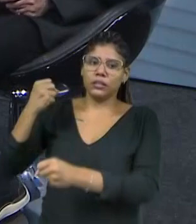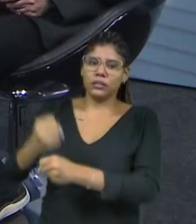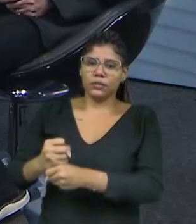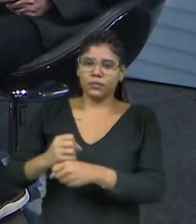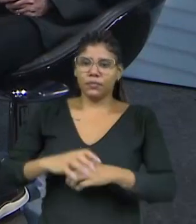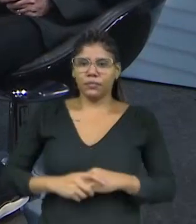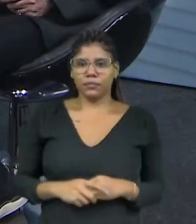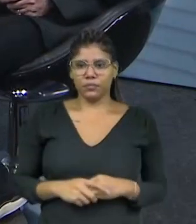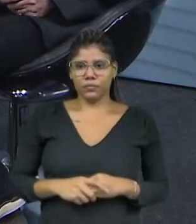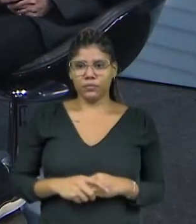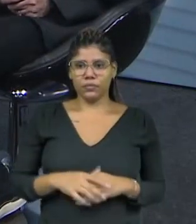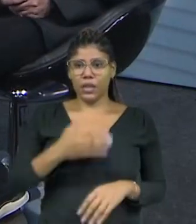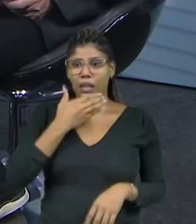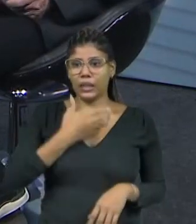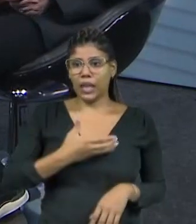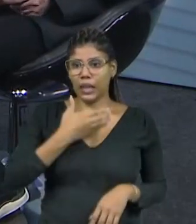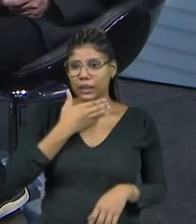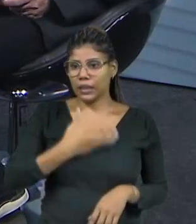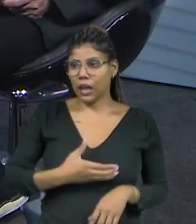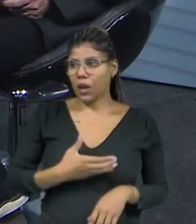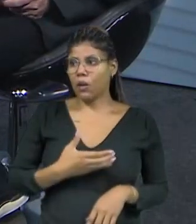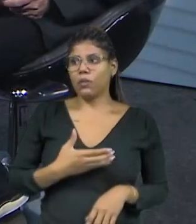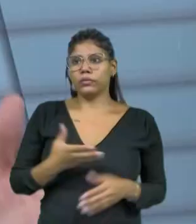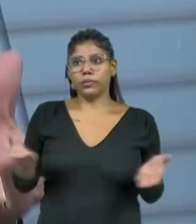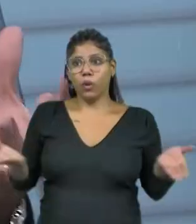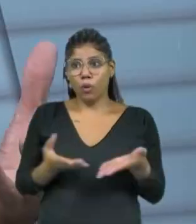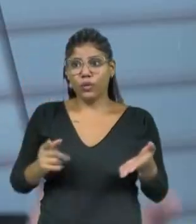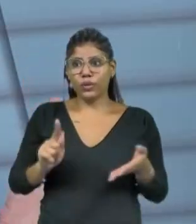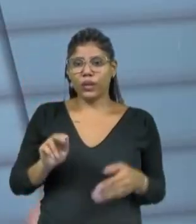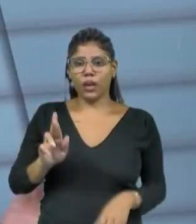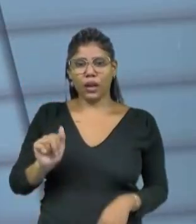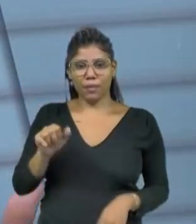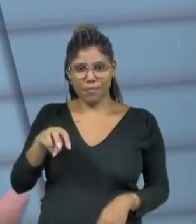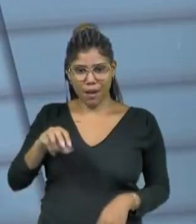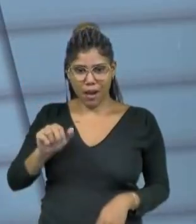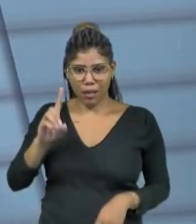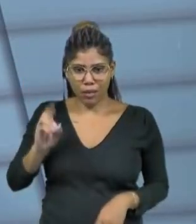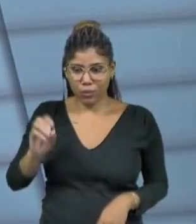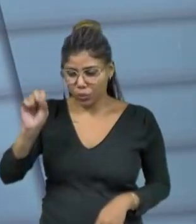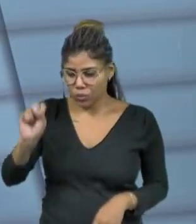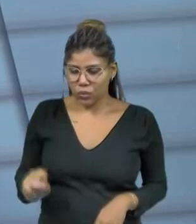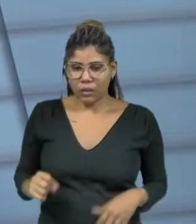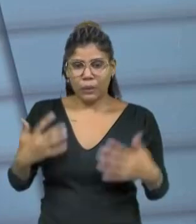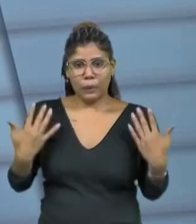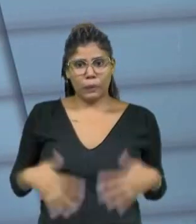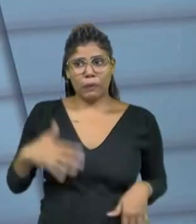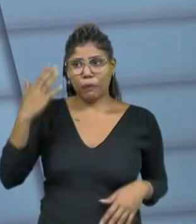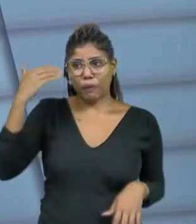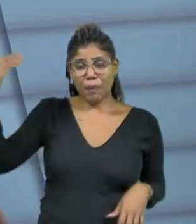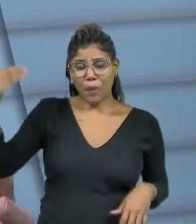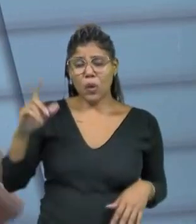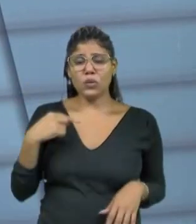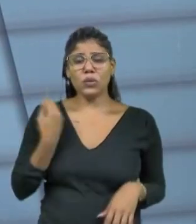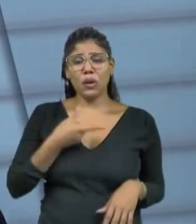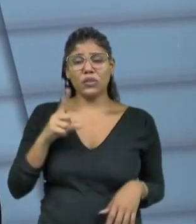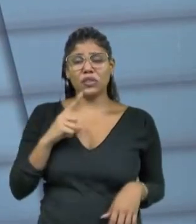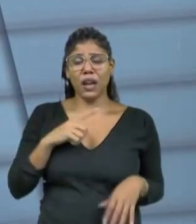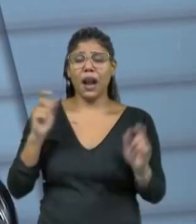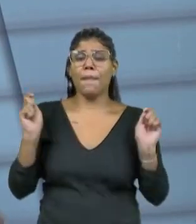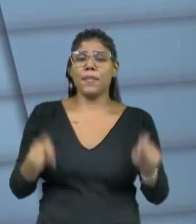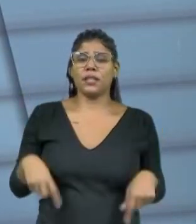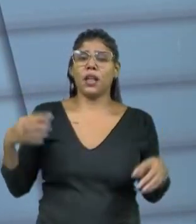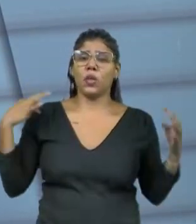nós... Natal, aqui, Gramado, vai hoje é um país. Está entendendo? Então, assim, nós temos toda uma capacidade. Né? Então, acho que a gente tem cada